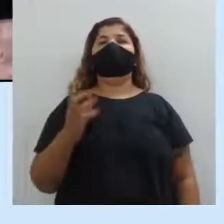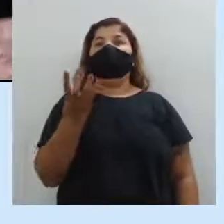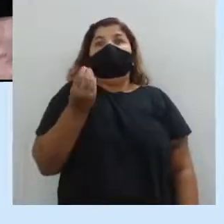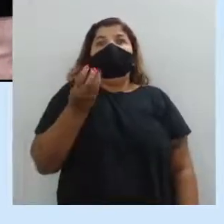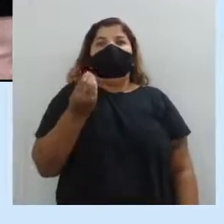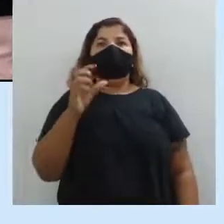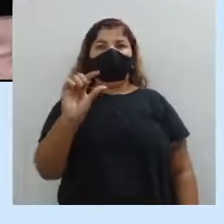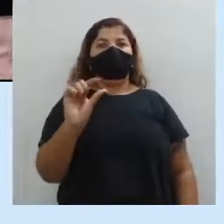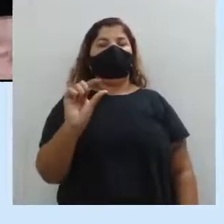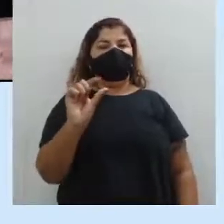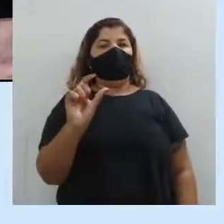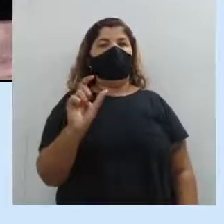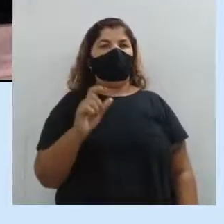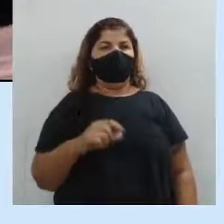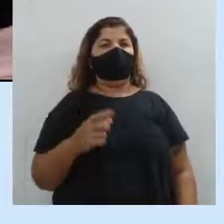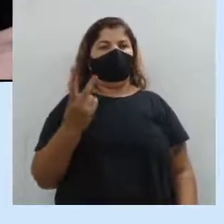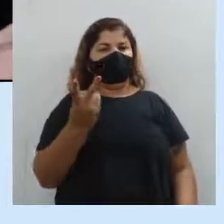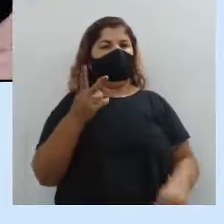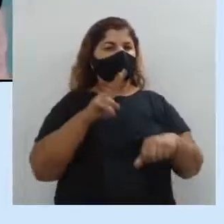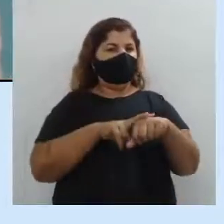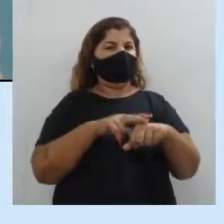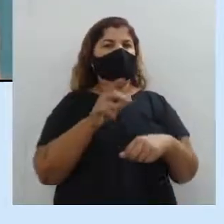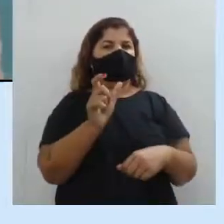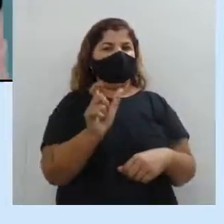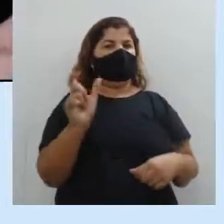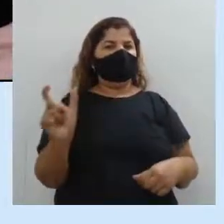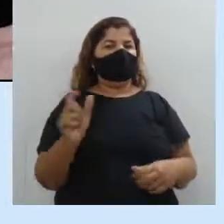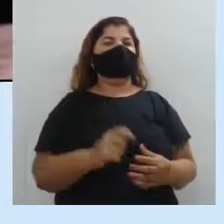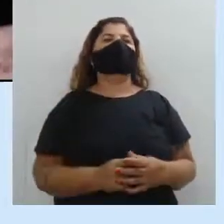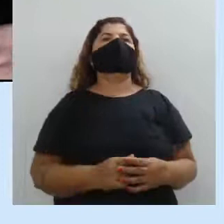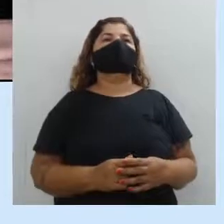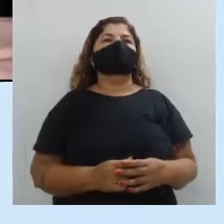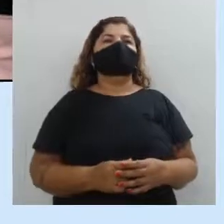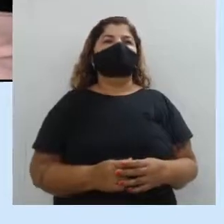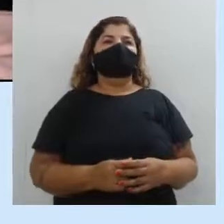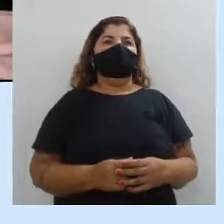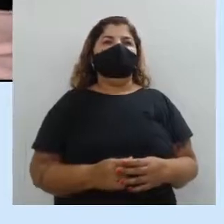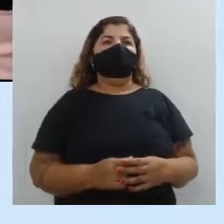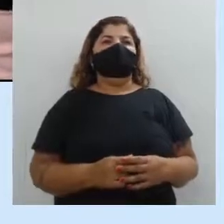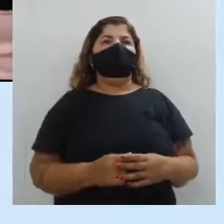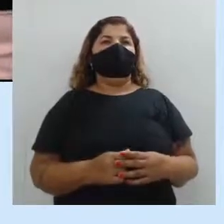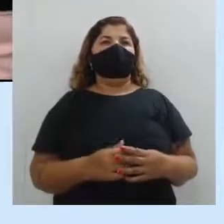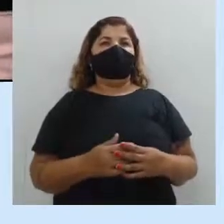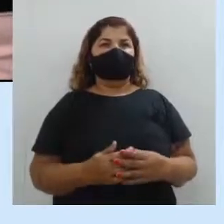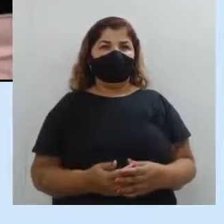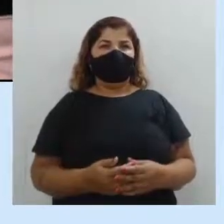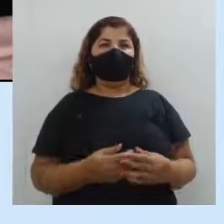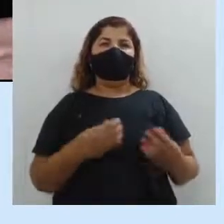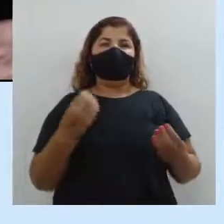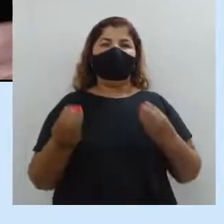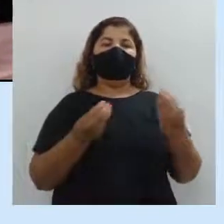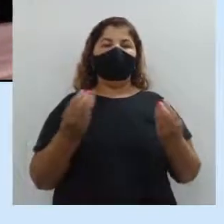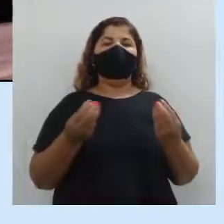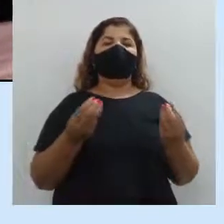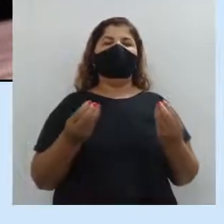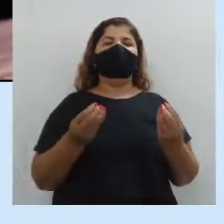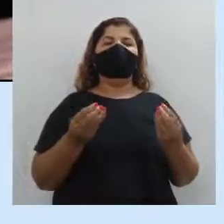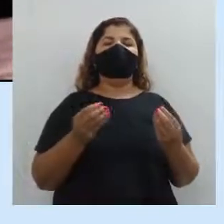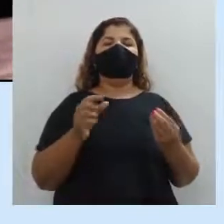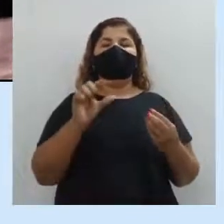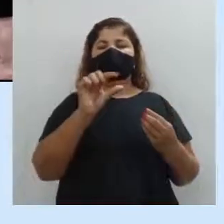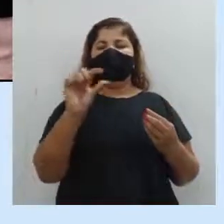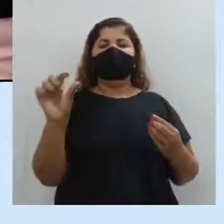pouco, tá? Então, gente, no que diz respeito à